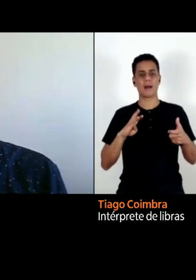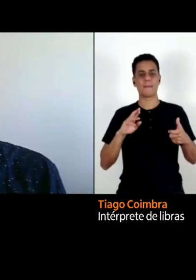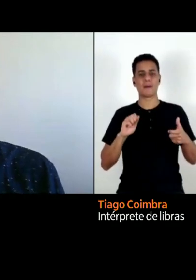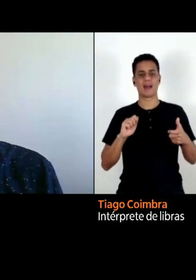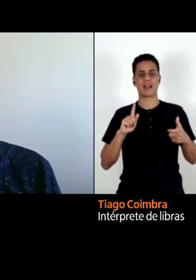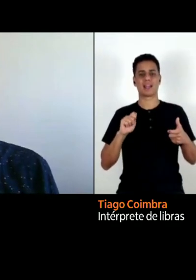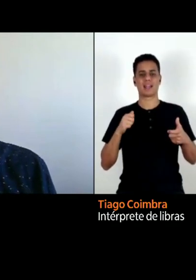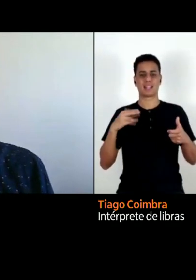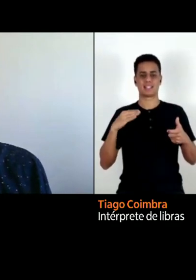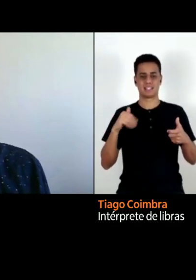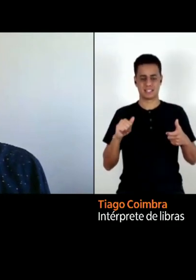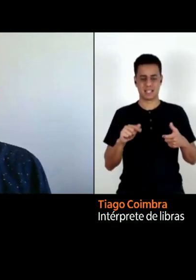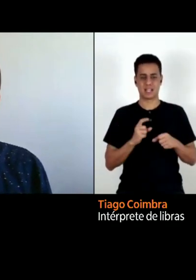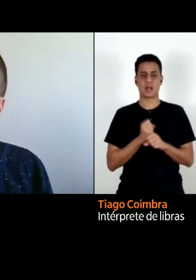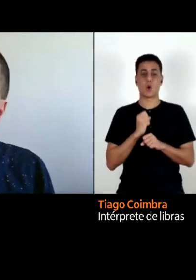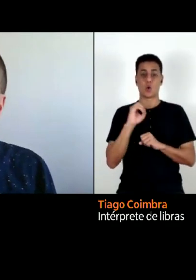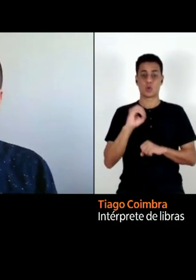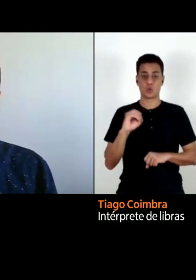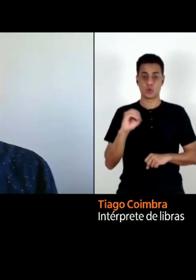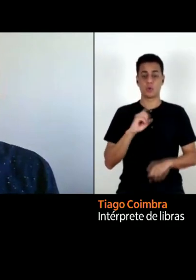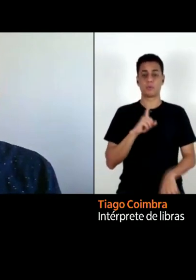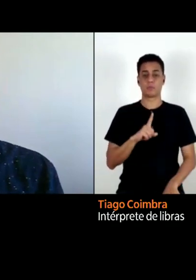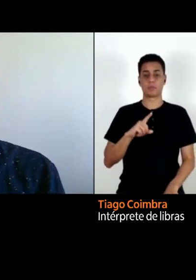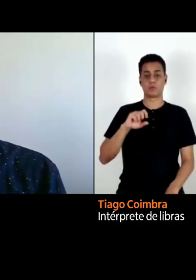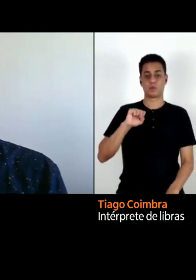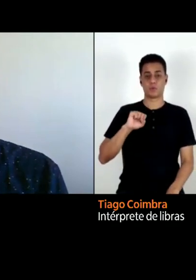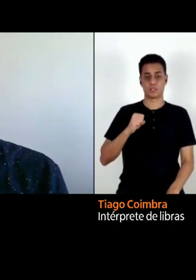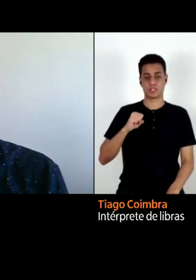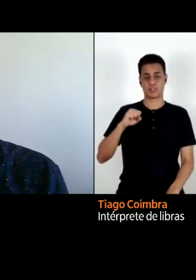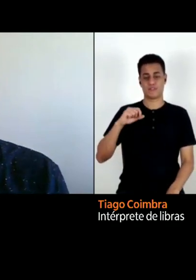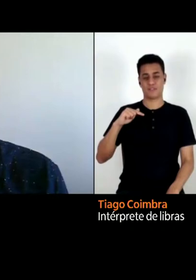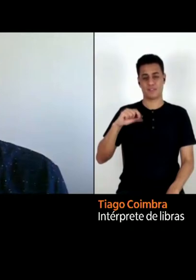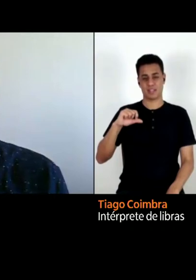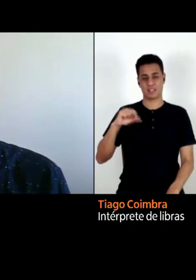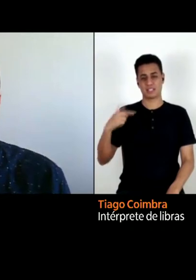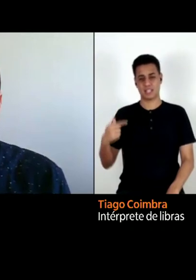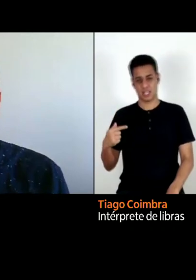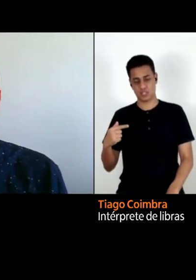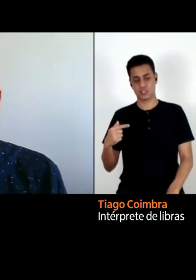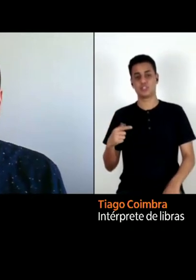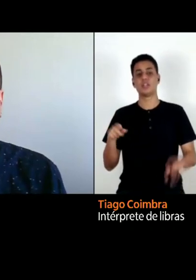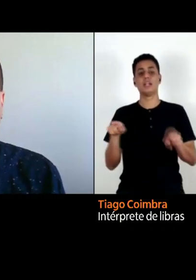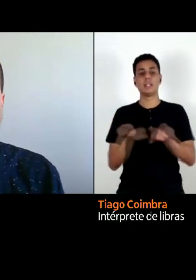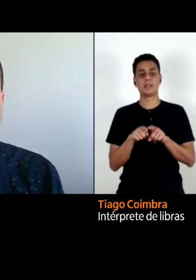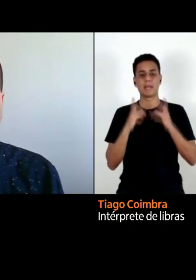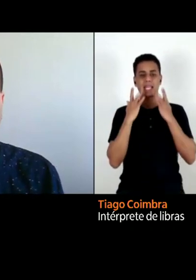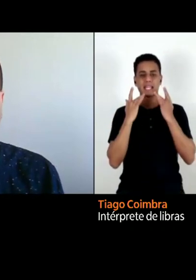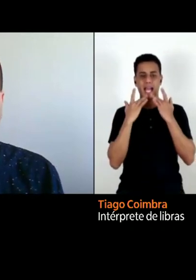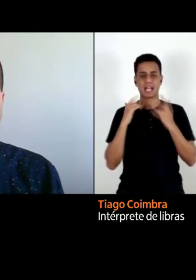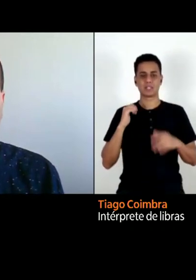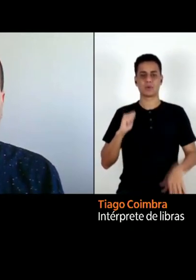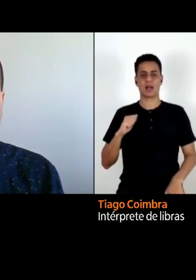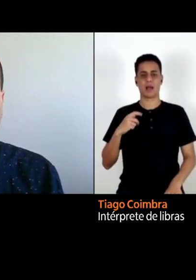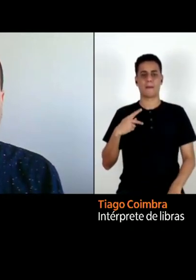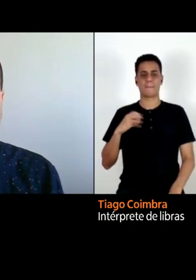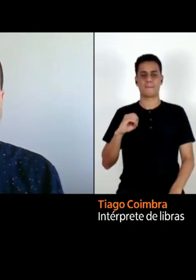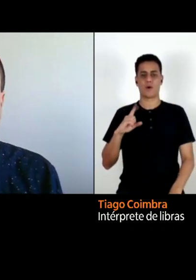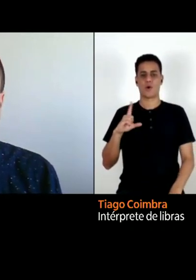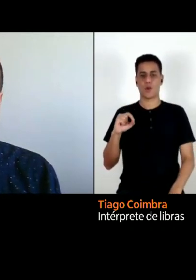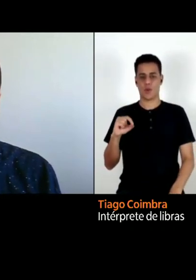de 1897, e também exibidor no Teatro Apollo, em São Paulo, em janeiro de